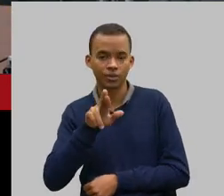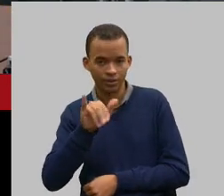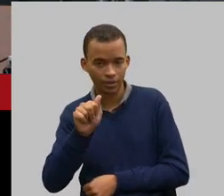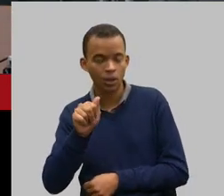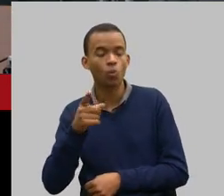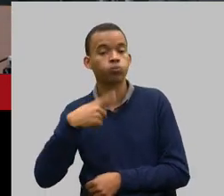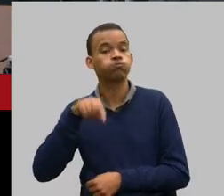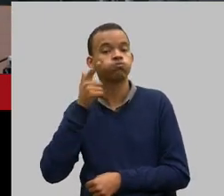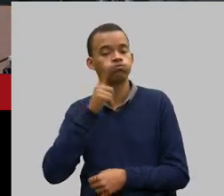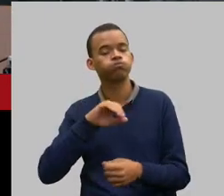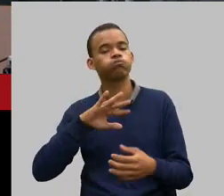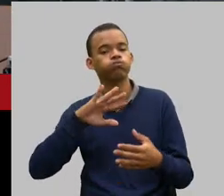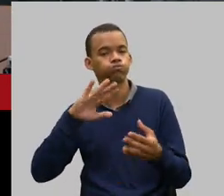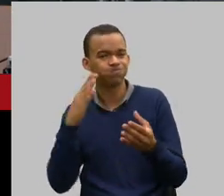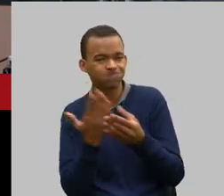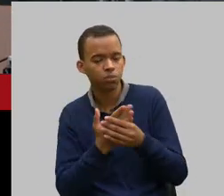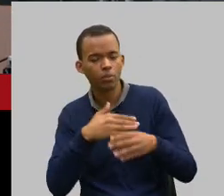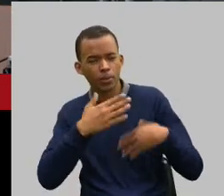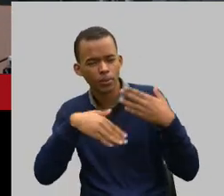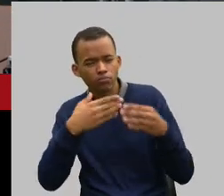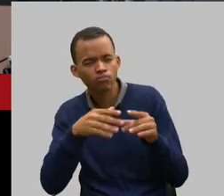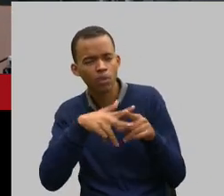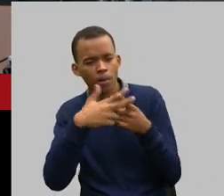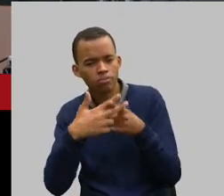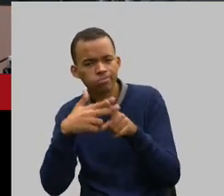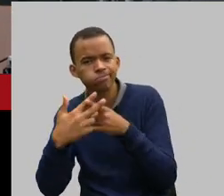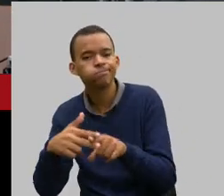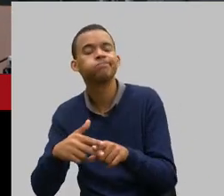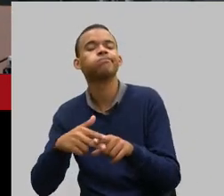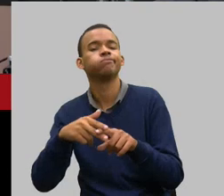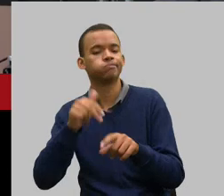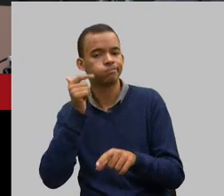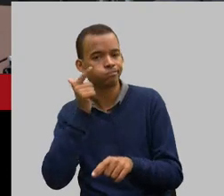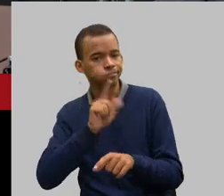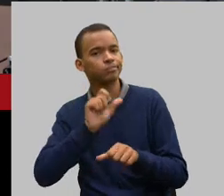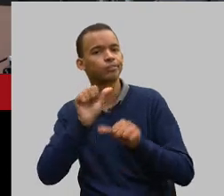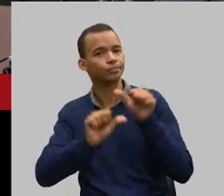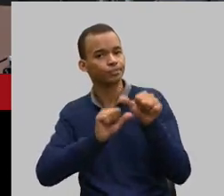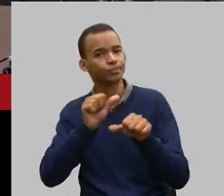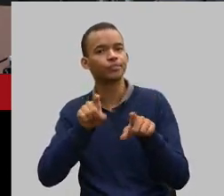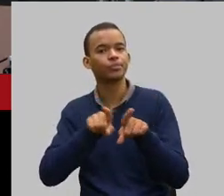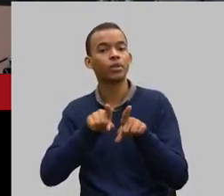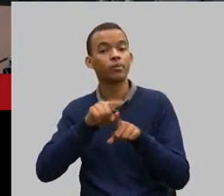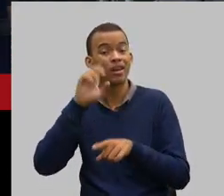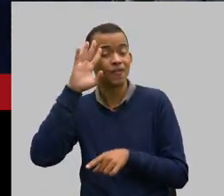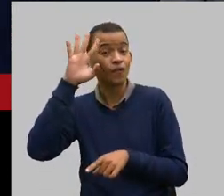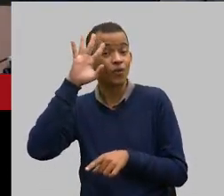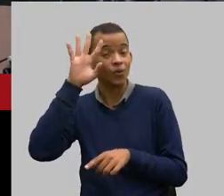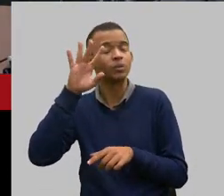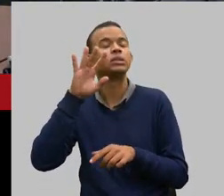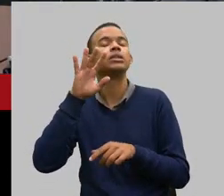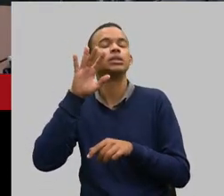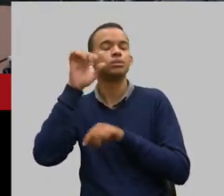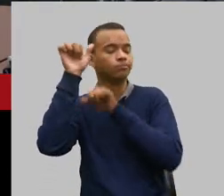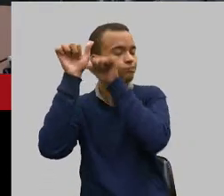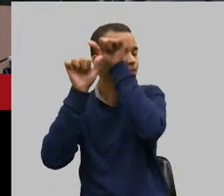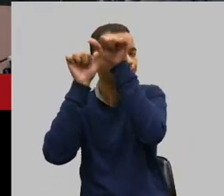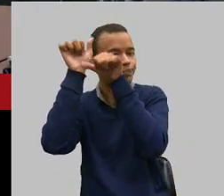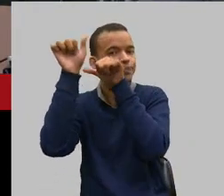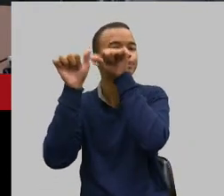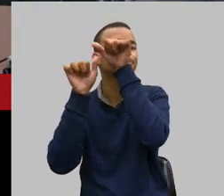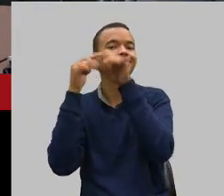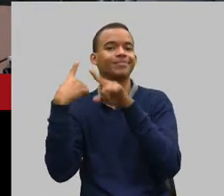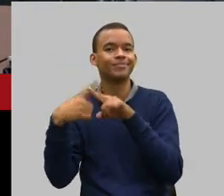processuais dentro da área mudar a filosofia era uma coisa absurda né porque